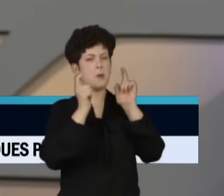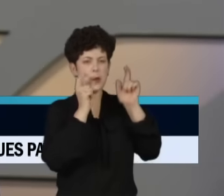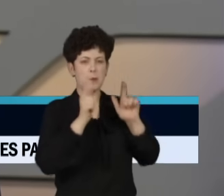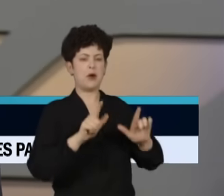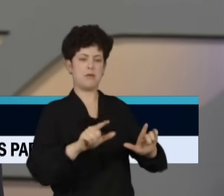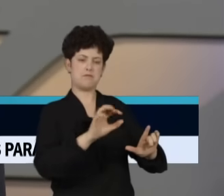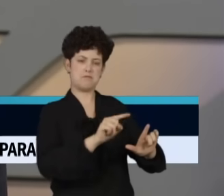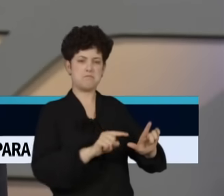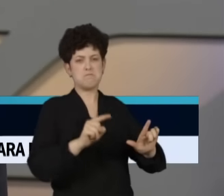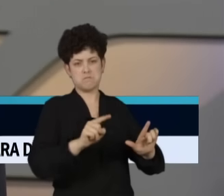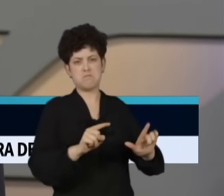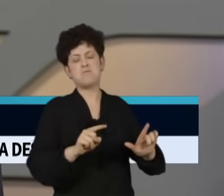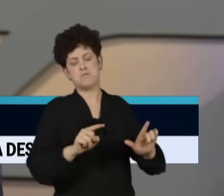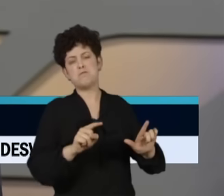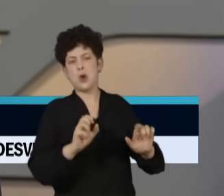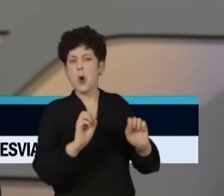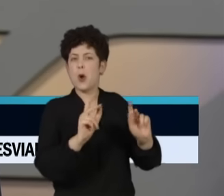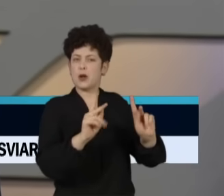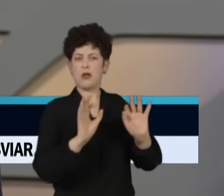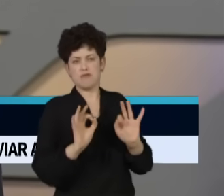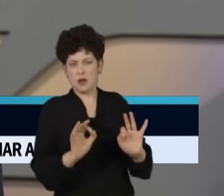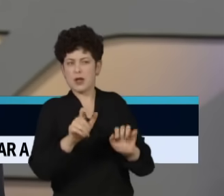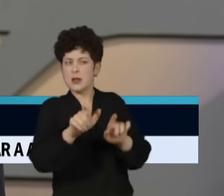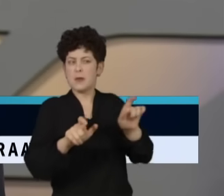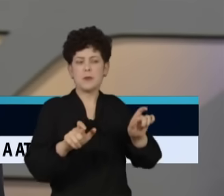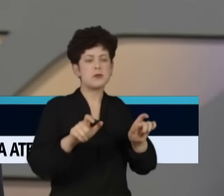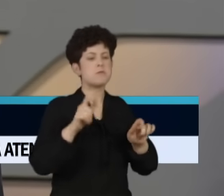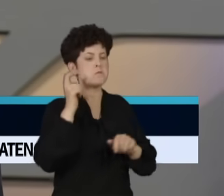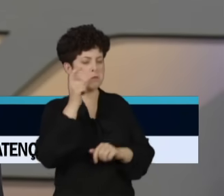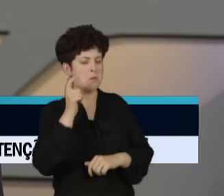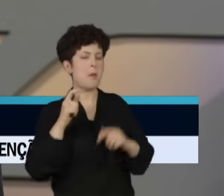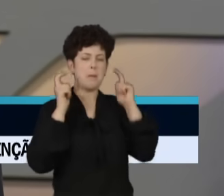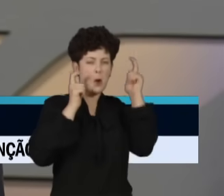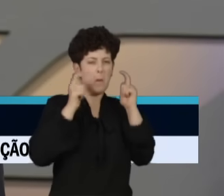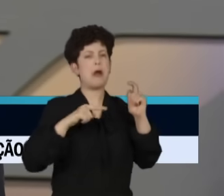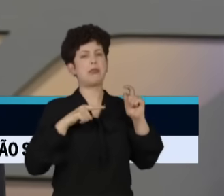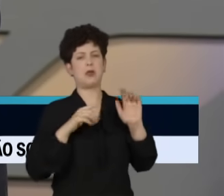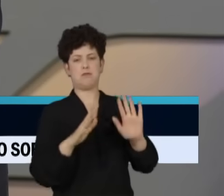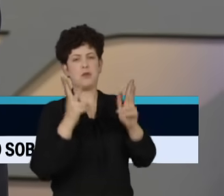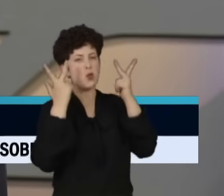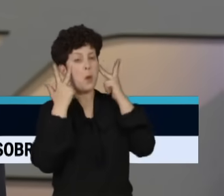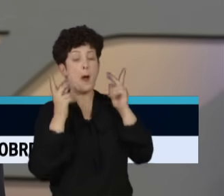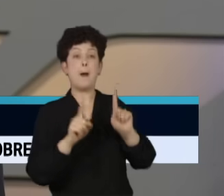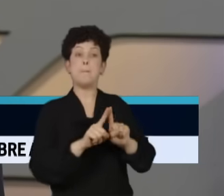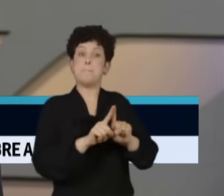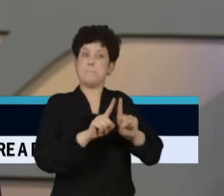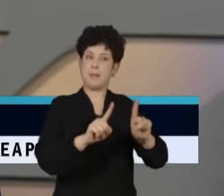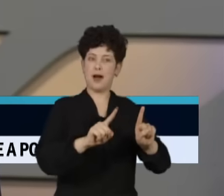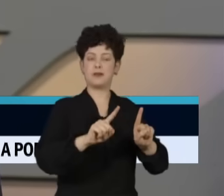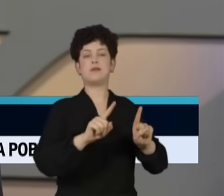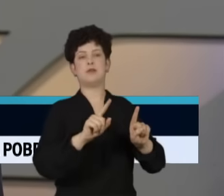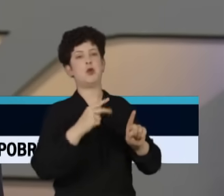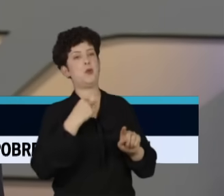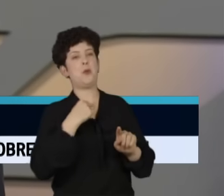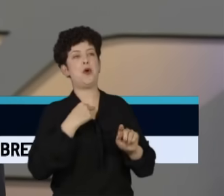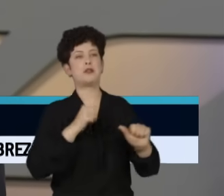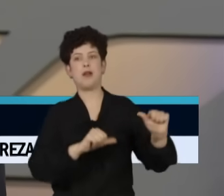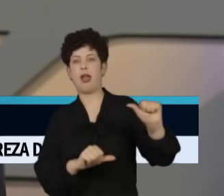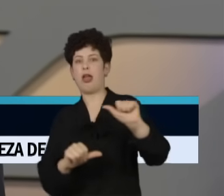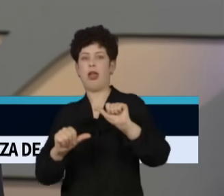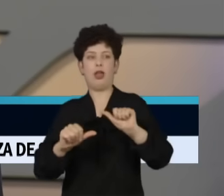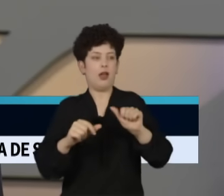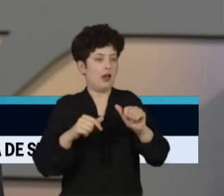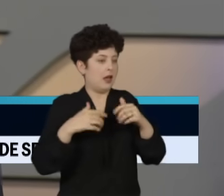urnas é legítima. É justo que as pessoas se preocupem. Acontece que essa preocupação não pode se transformar numa